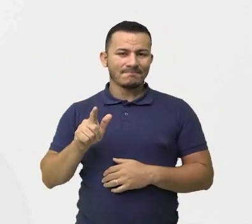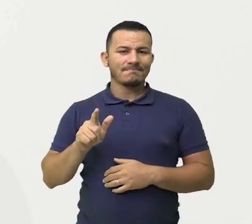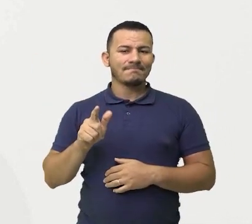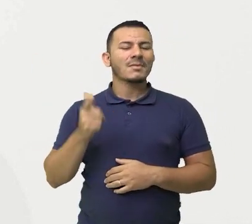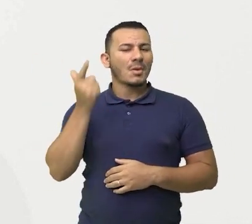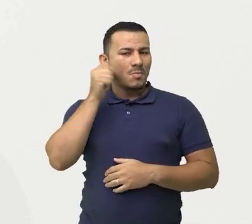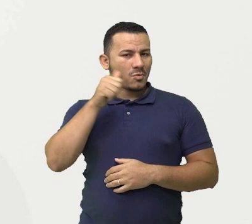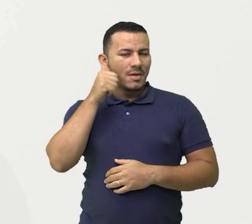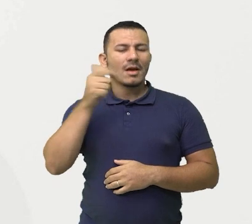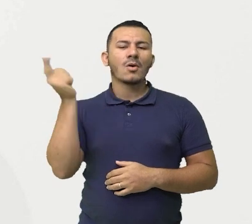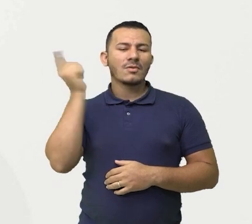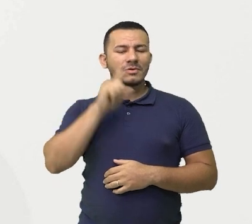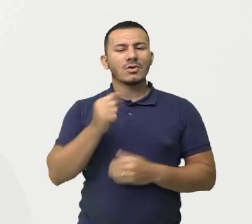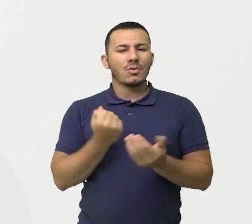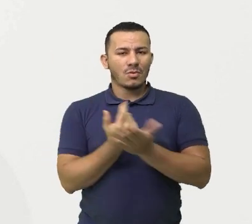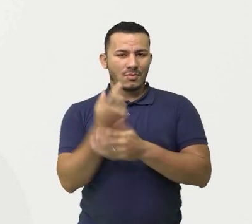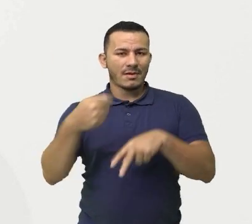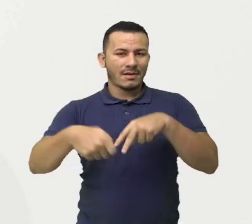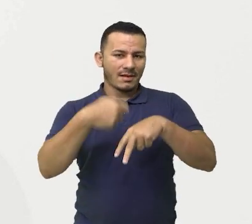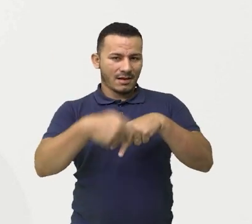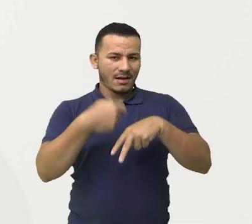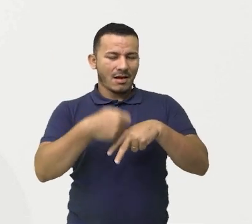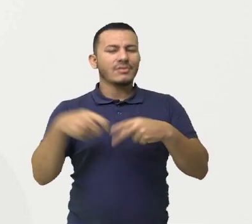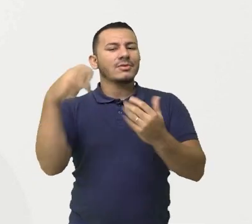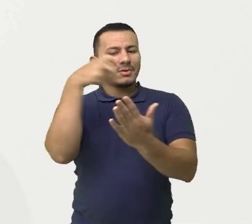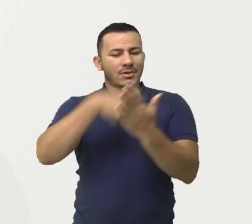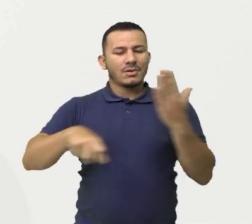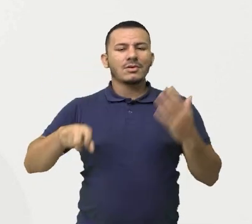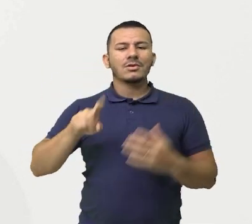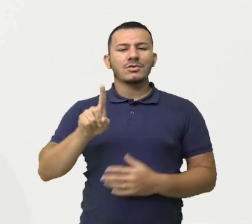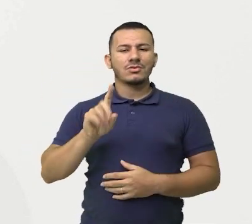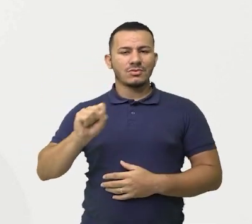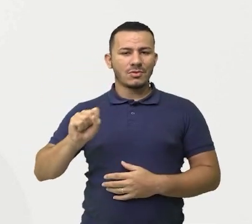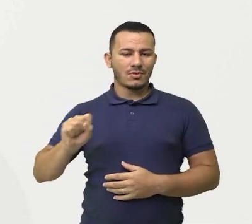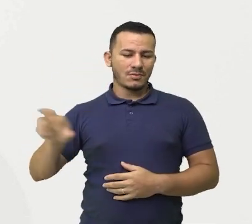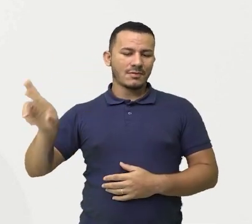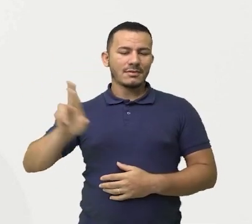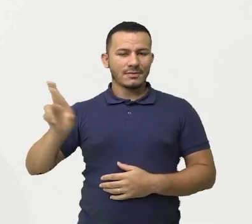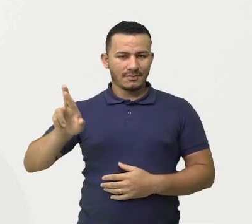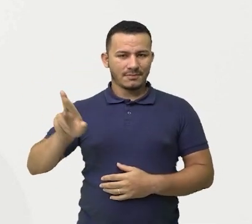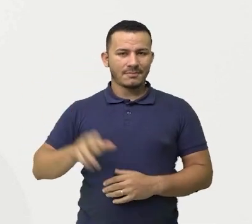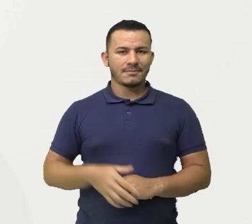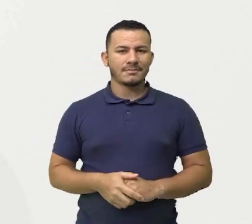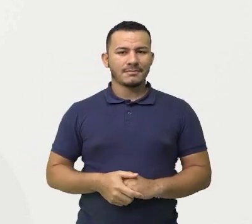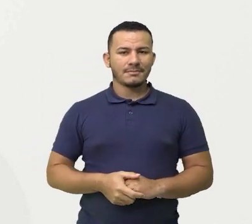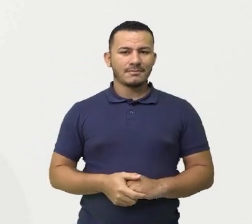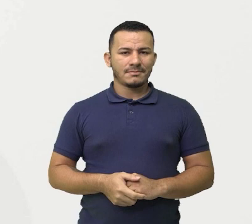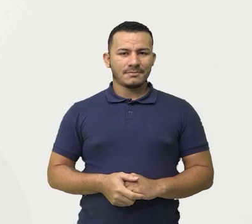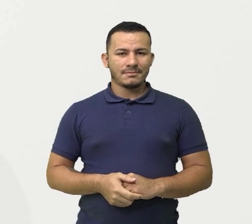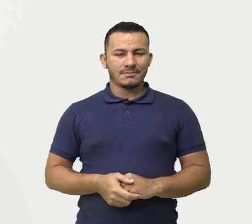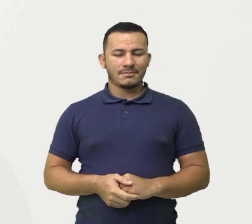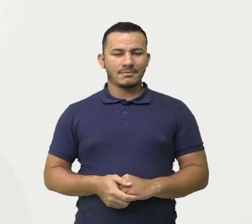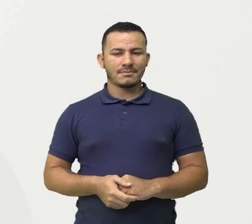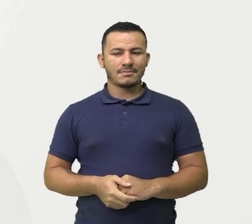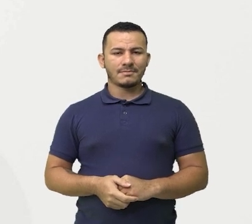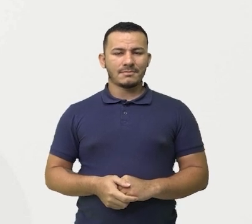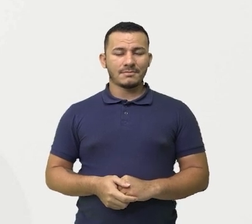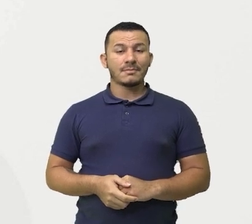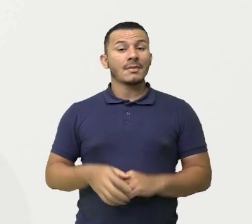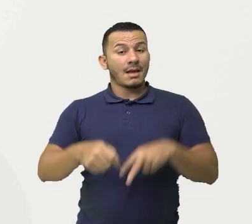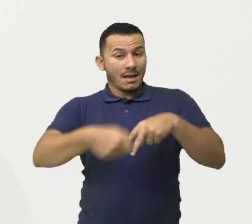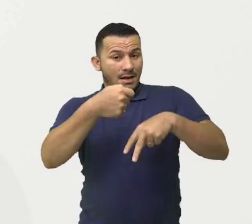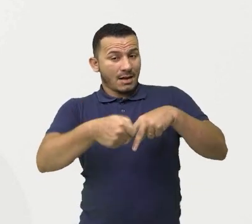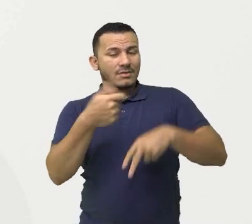desconto que Bruna conseguiu aí na compra aí da calça que